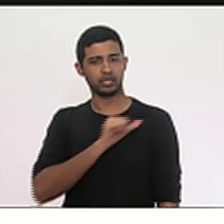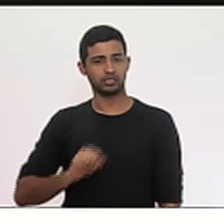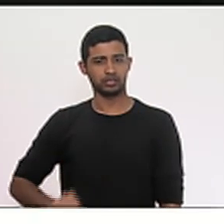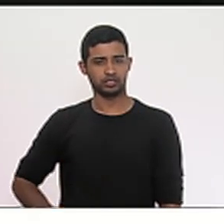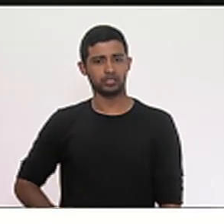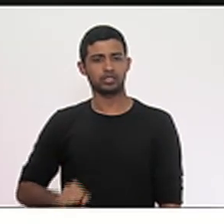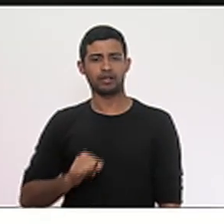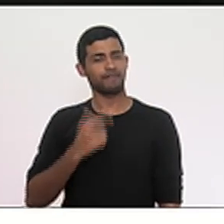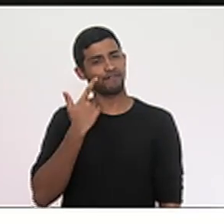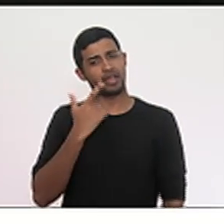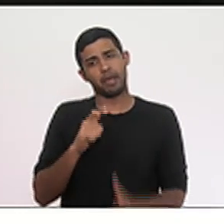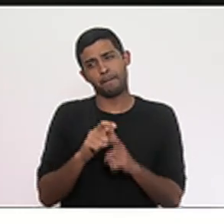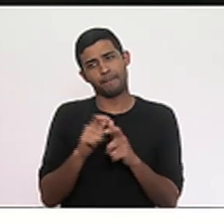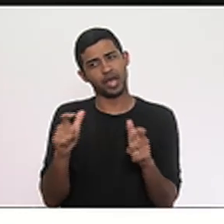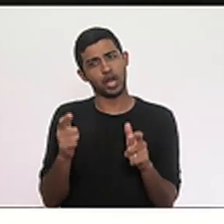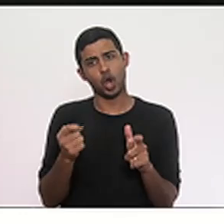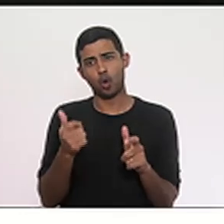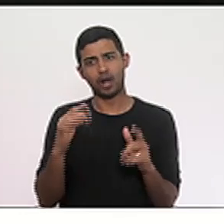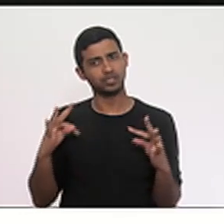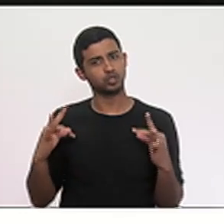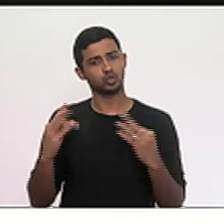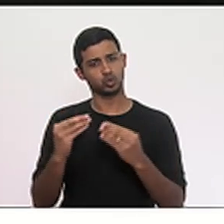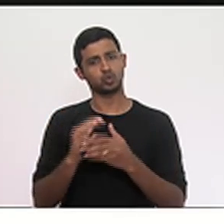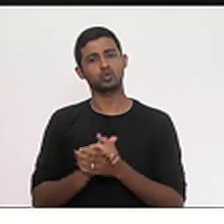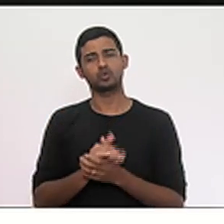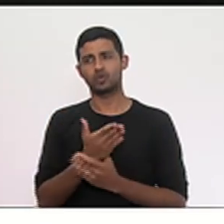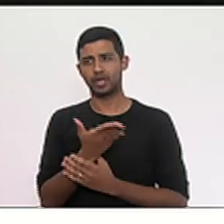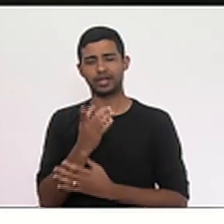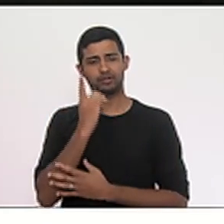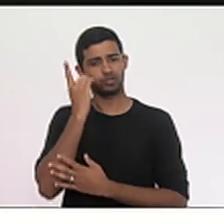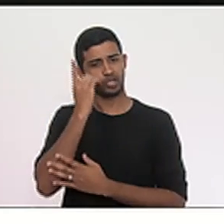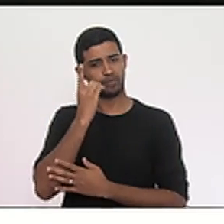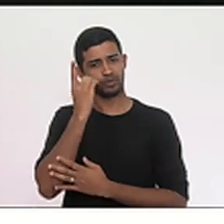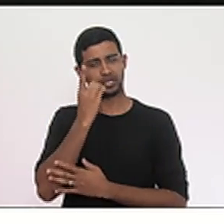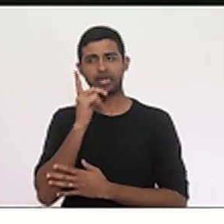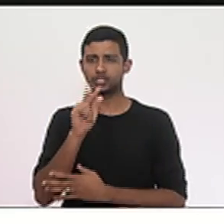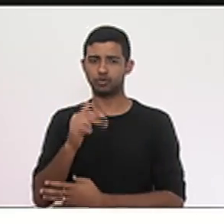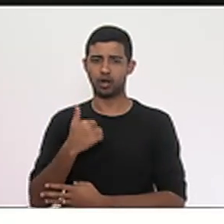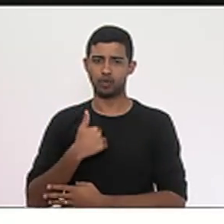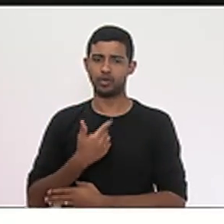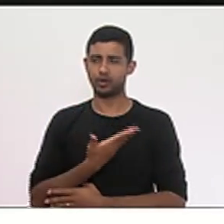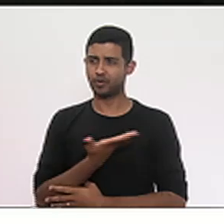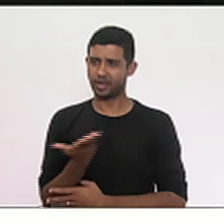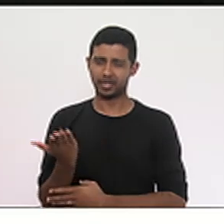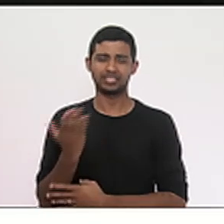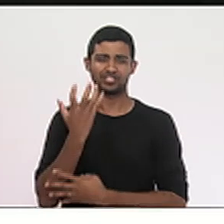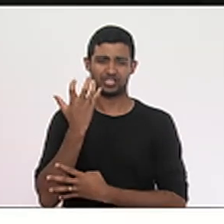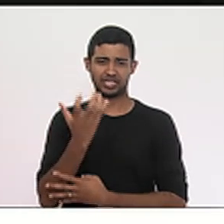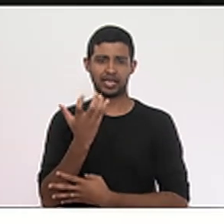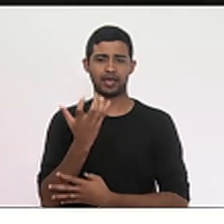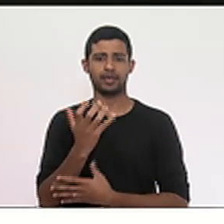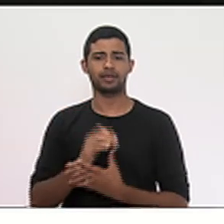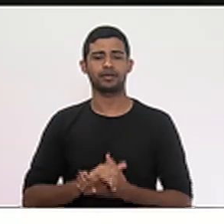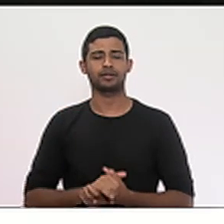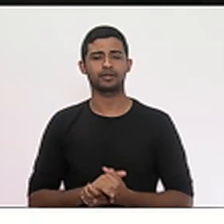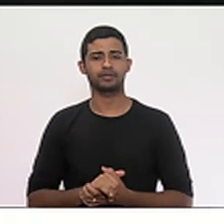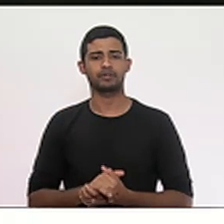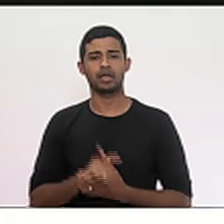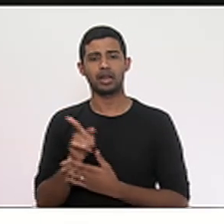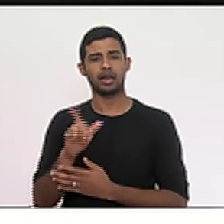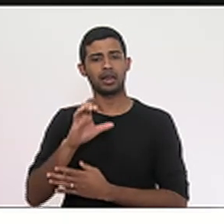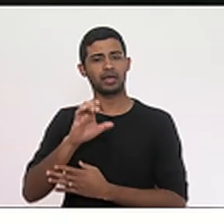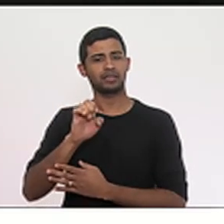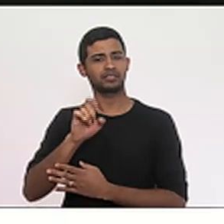a maioria, quase a totalidade de deputados que estão aqui como eu, que querem a SEDAI